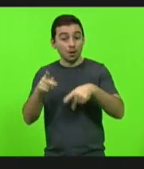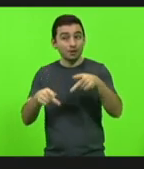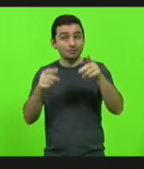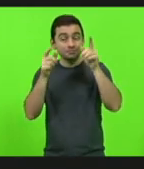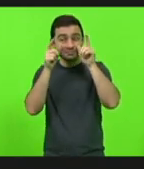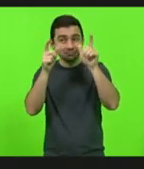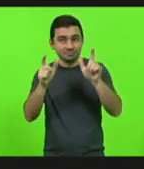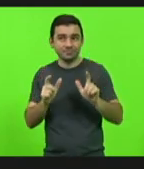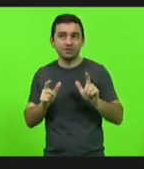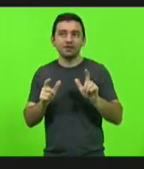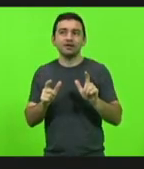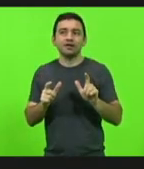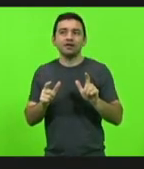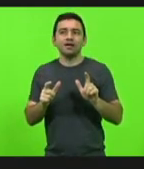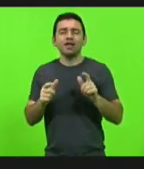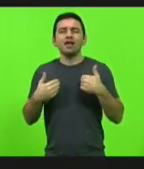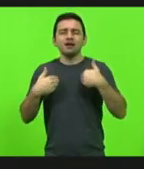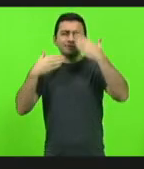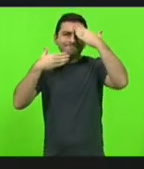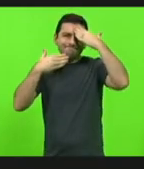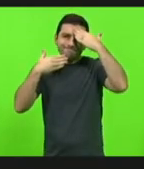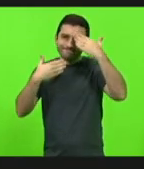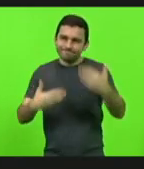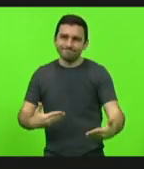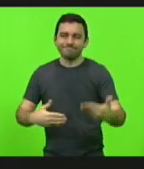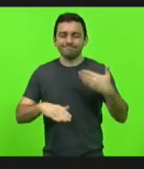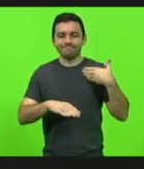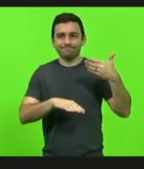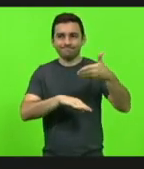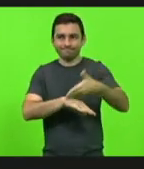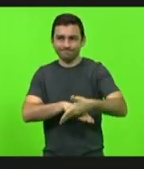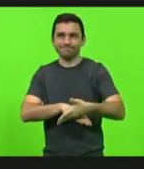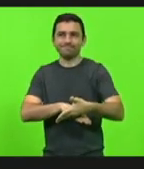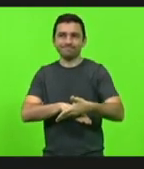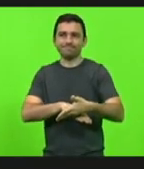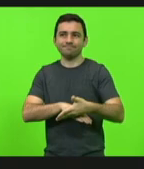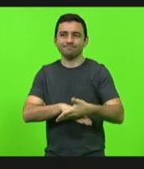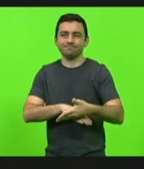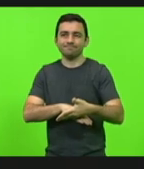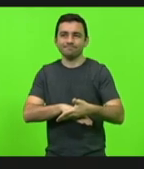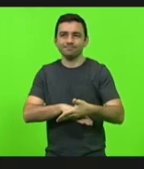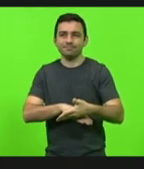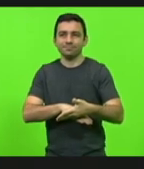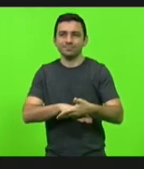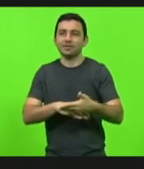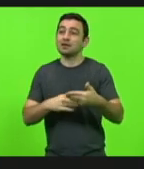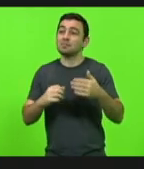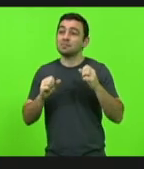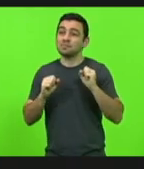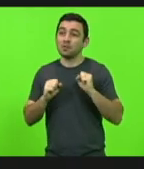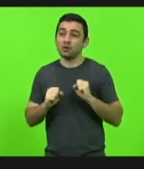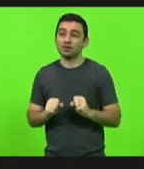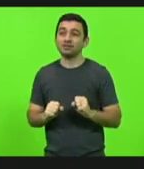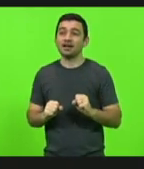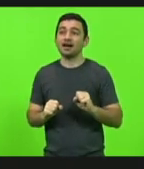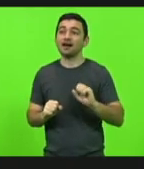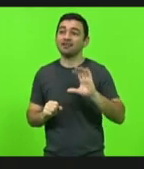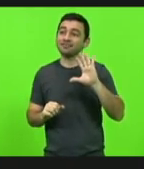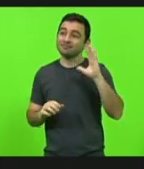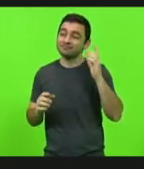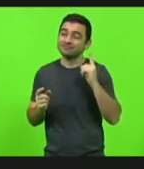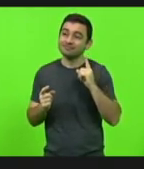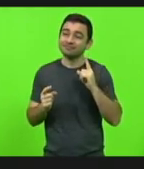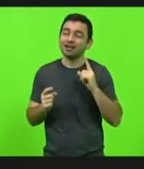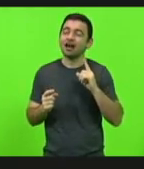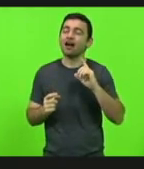eu agradeço de coração oportunidades para aqui não é pode ser até que encontra contrassenso né